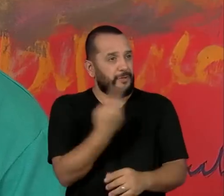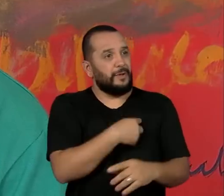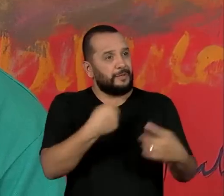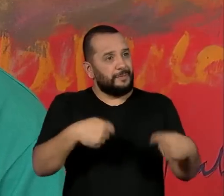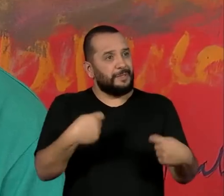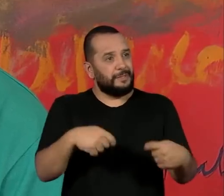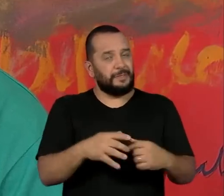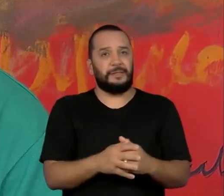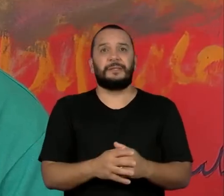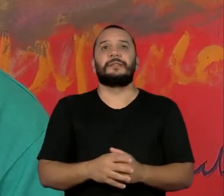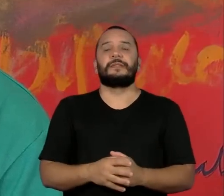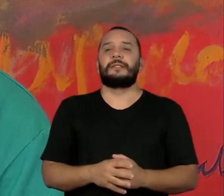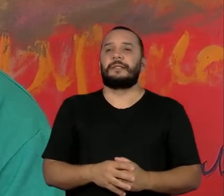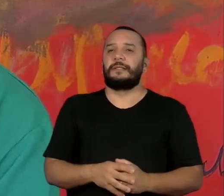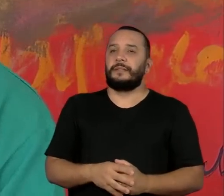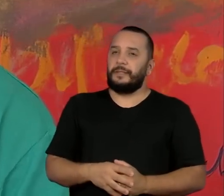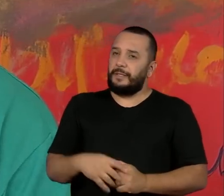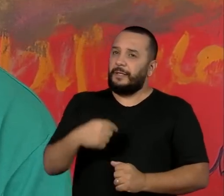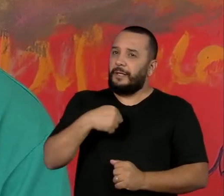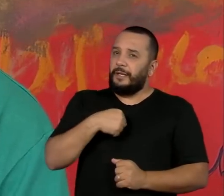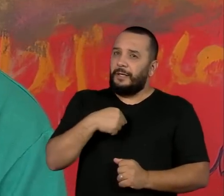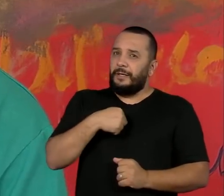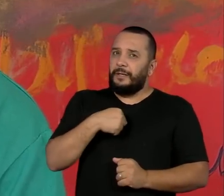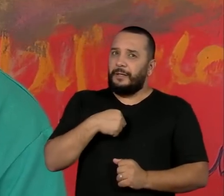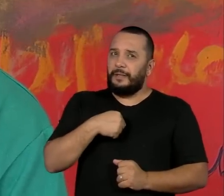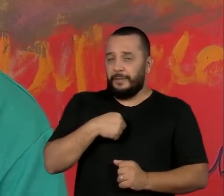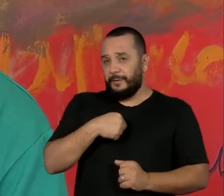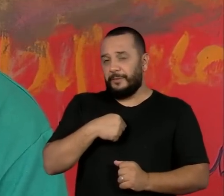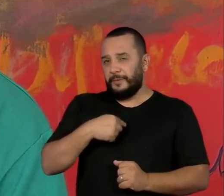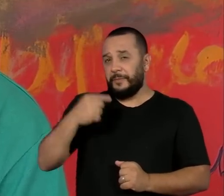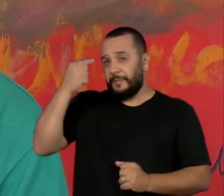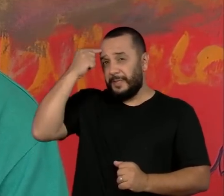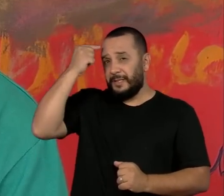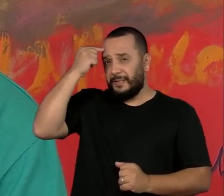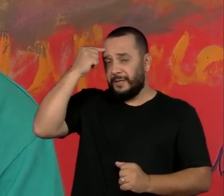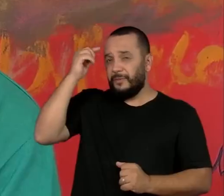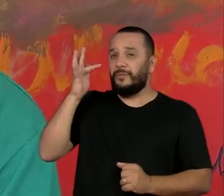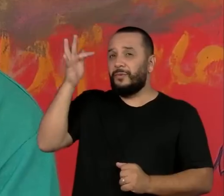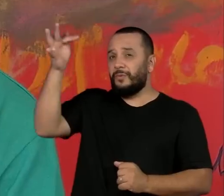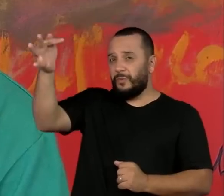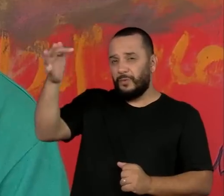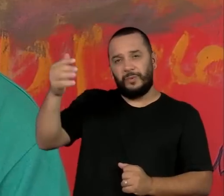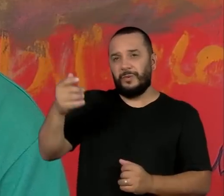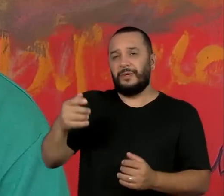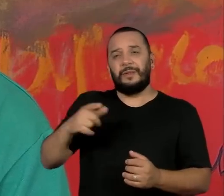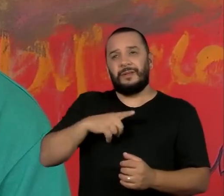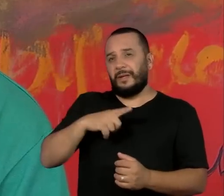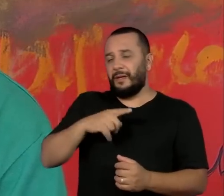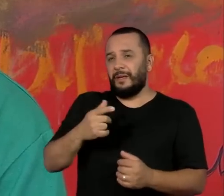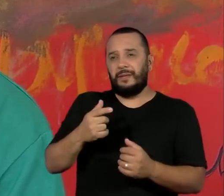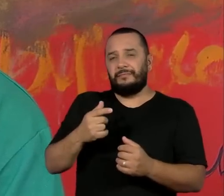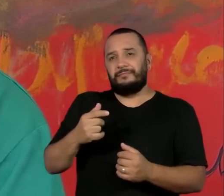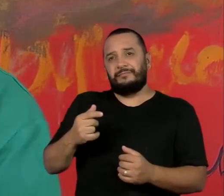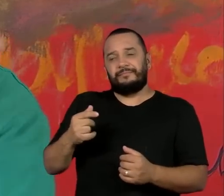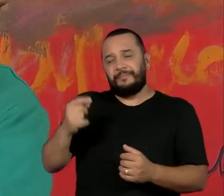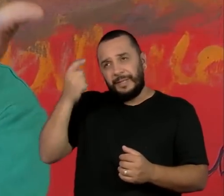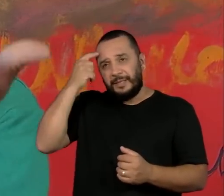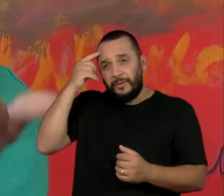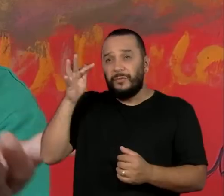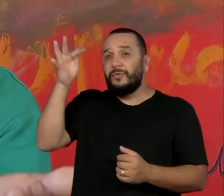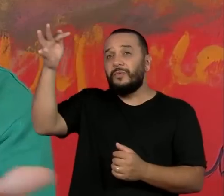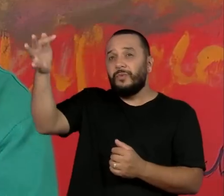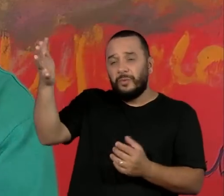pensar do que não existe ainda, né? Nesse Brasil que não existe. Tem de pensar nele